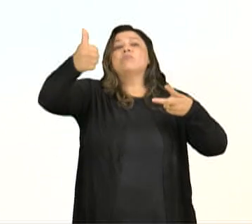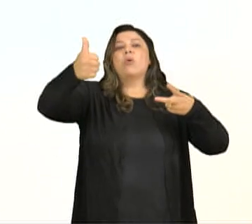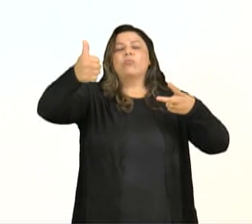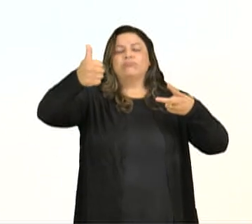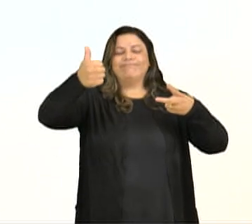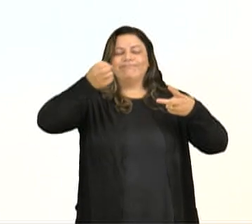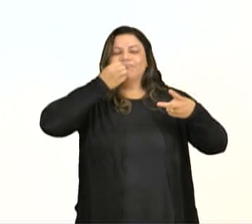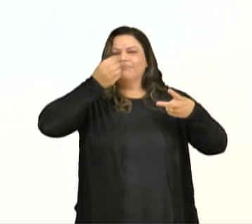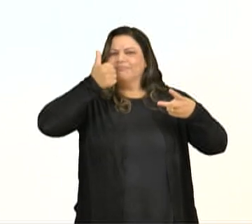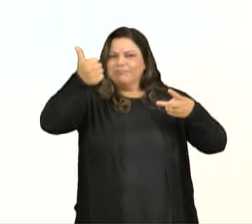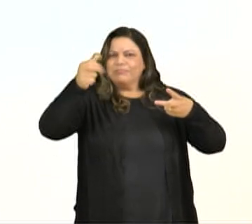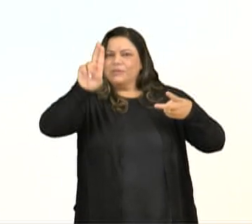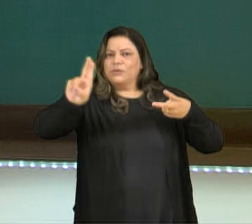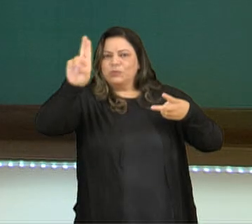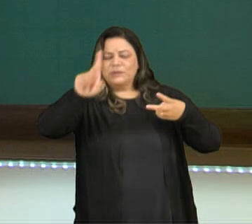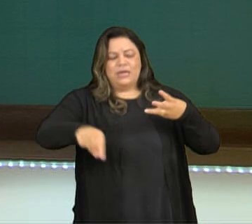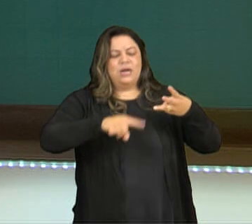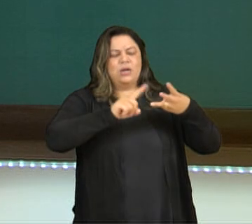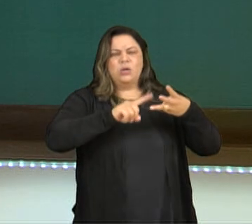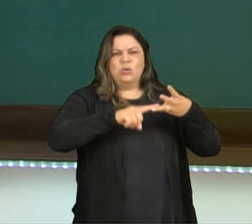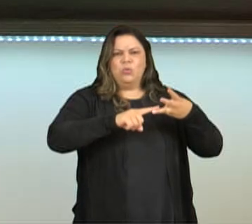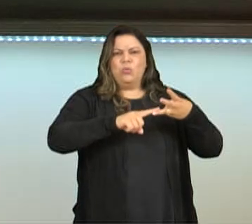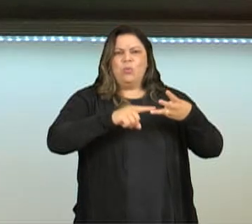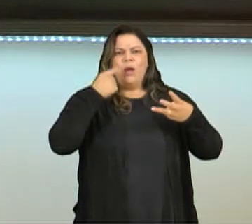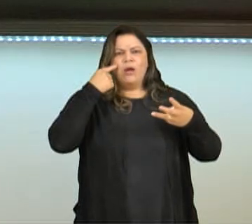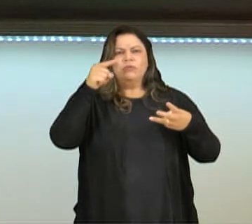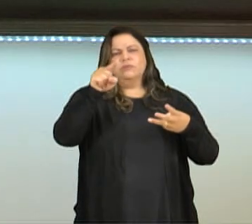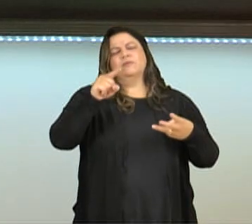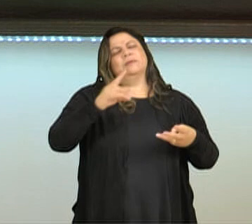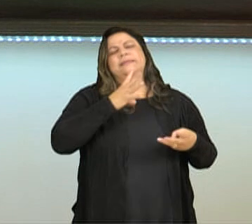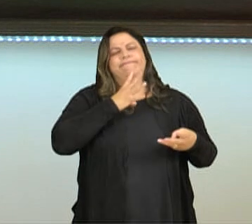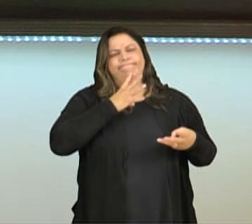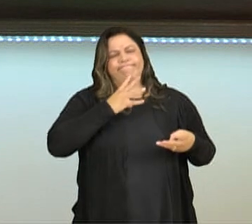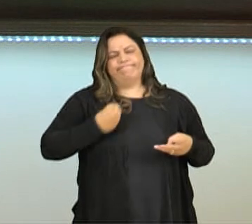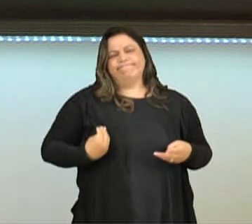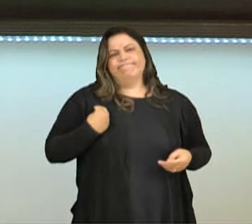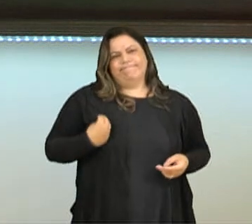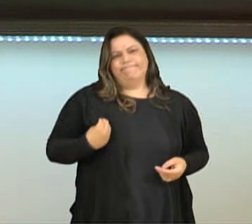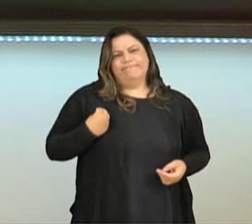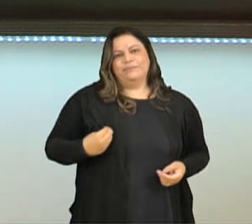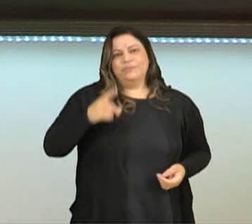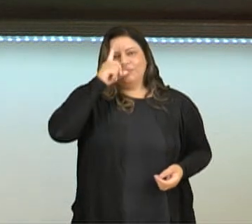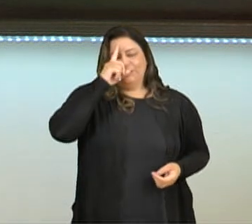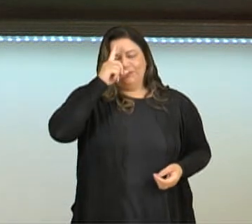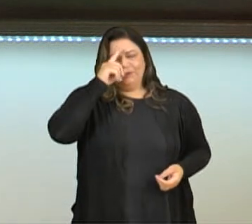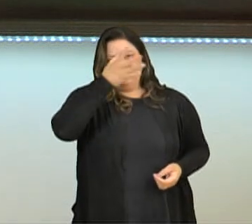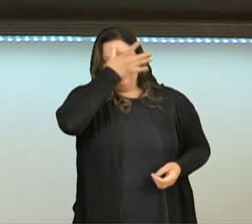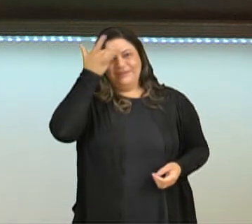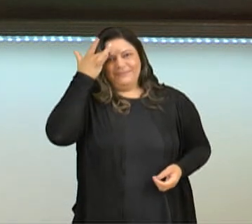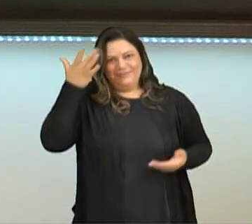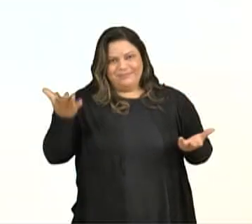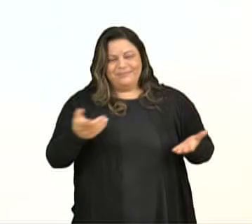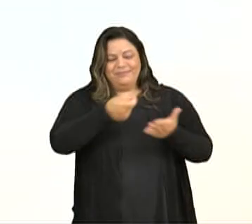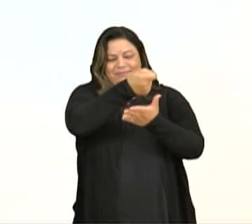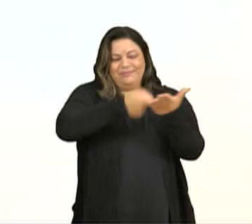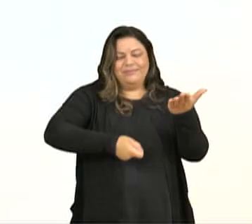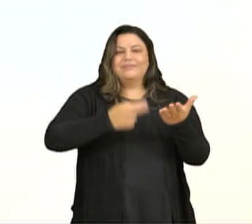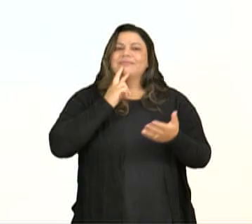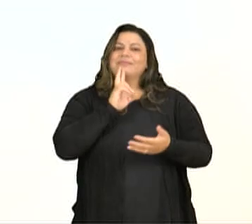mais presente no dia a dia das pessoas? Então pensem um pouquinho, escrevam as respostas e a gente já volta para corrigir.